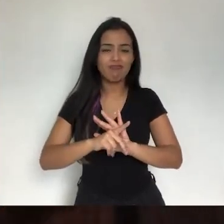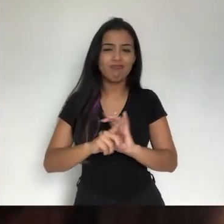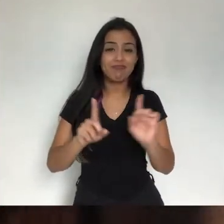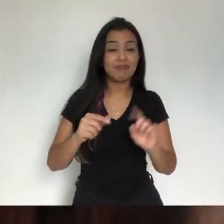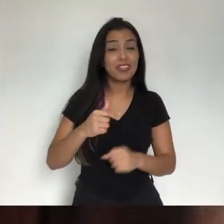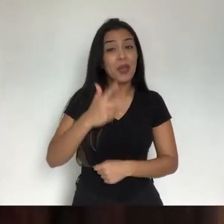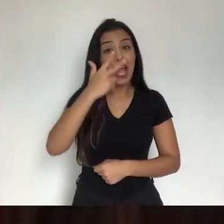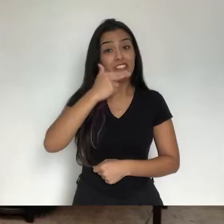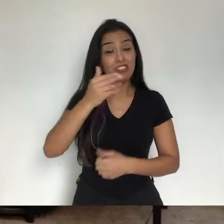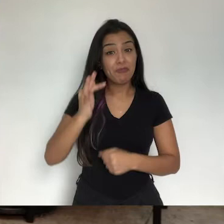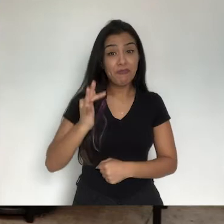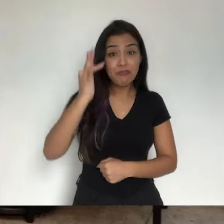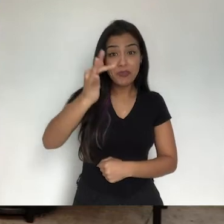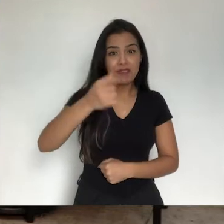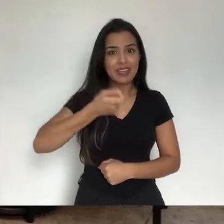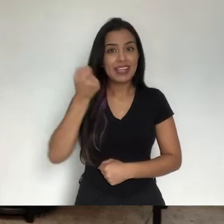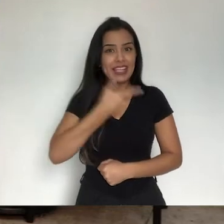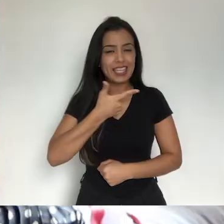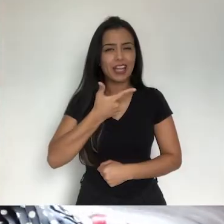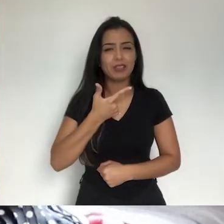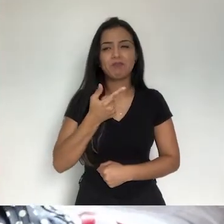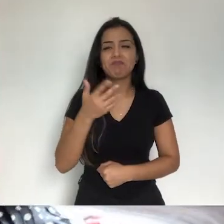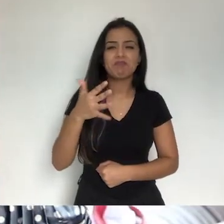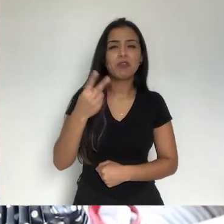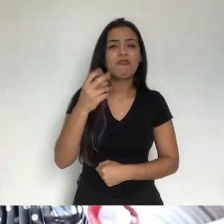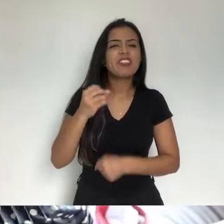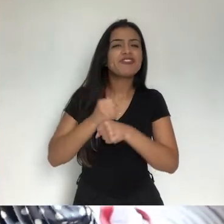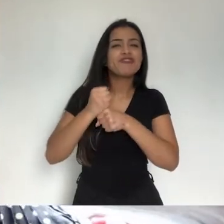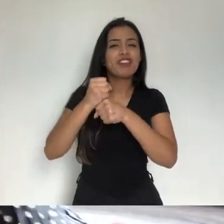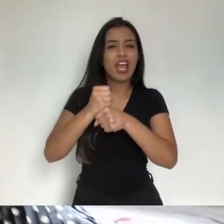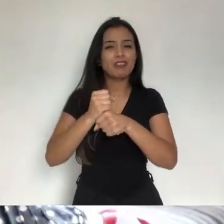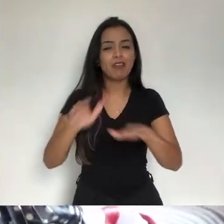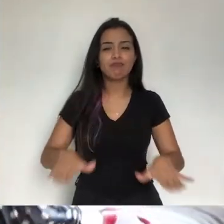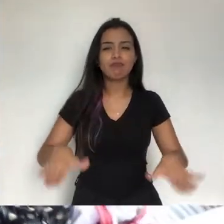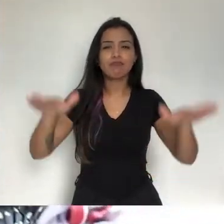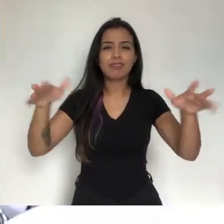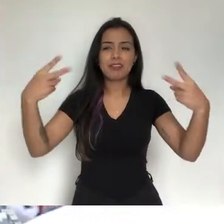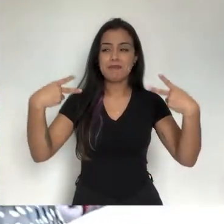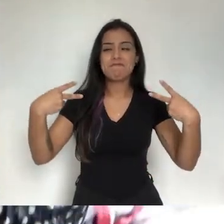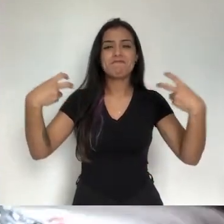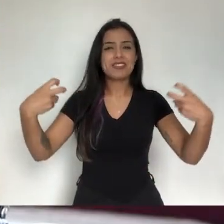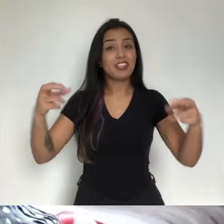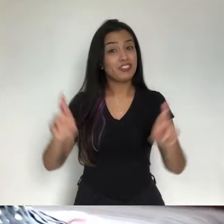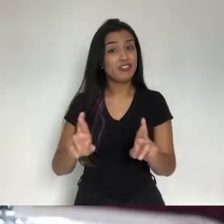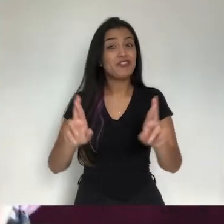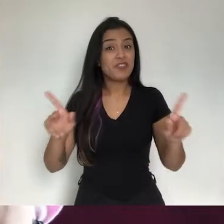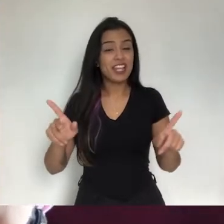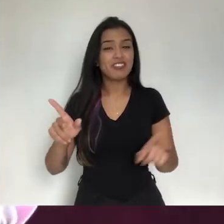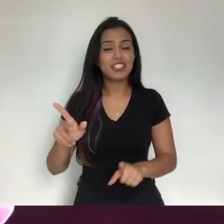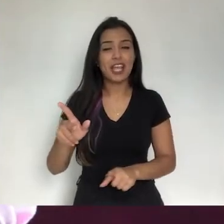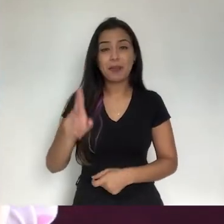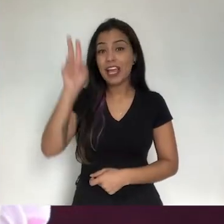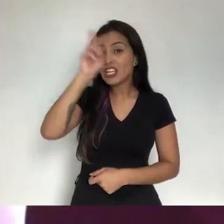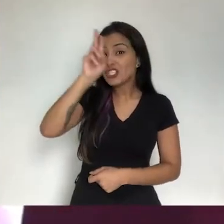acho que vai ser engraçado até daqui a 20 anos eles me darem essa resposta, porque é muito legal a gente ver os filhos crescendo e eles contando